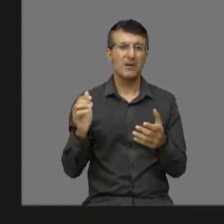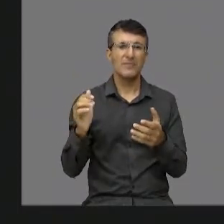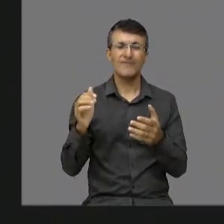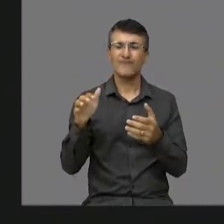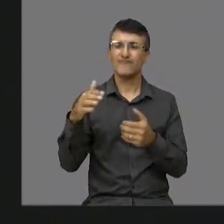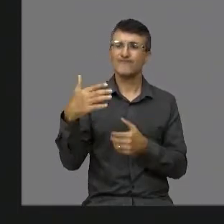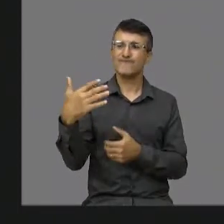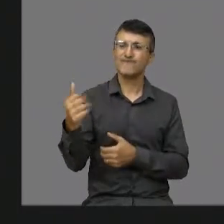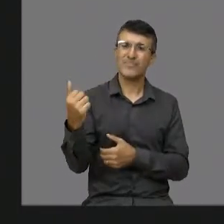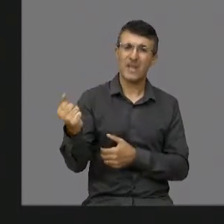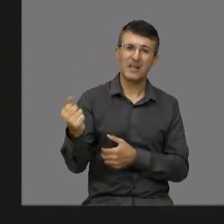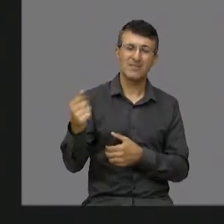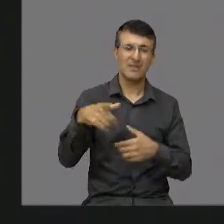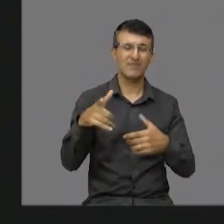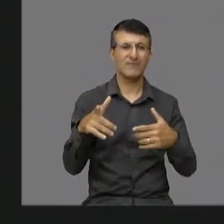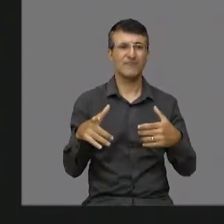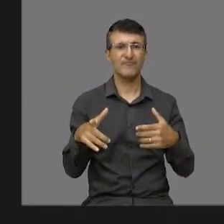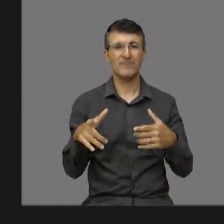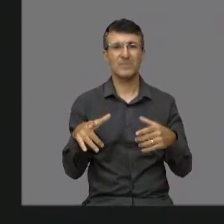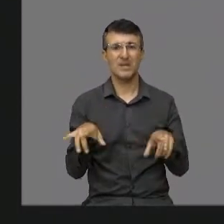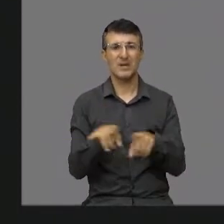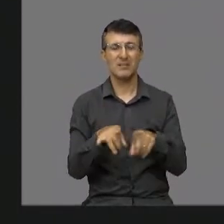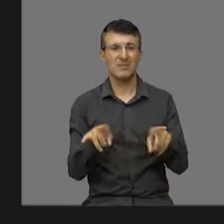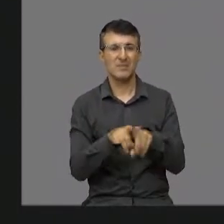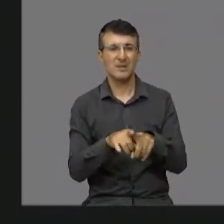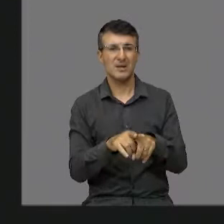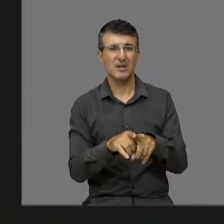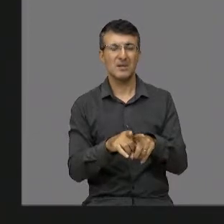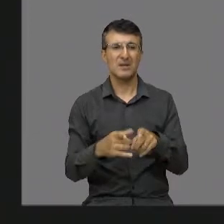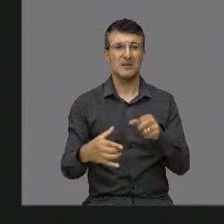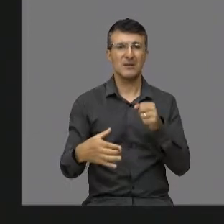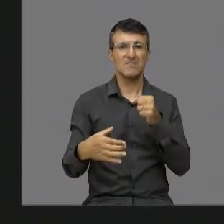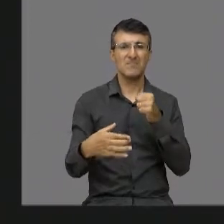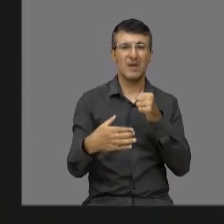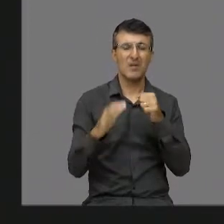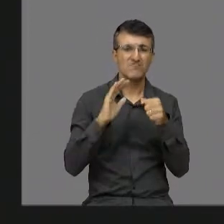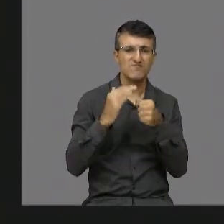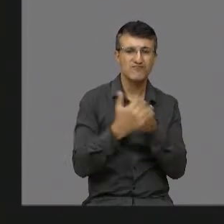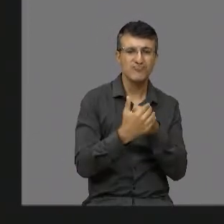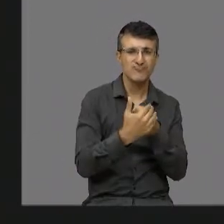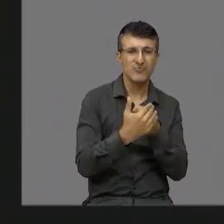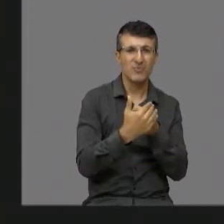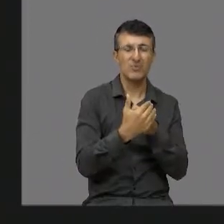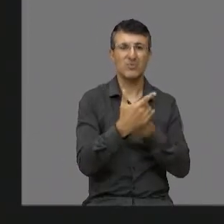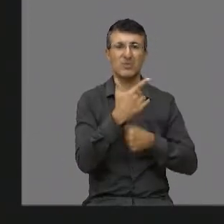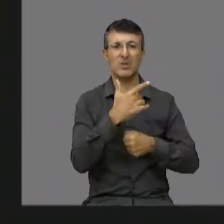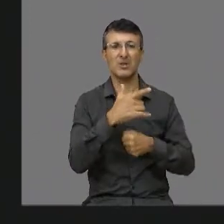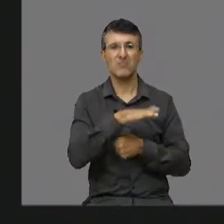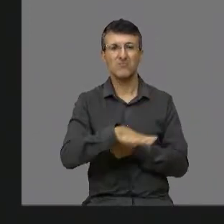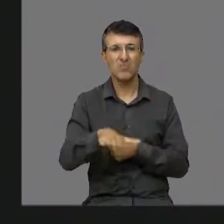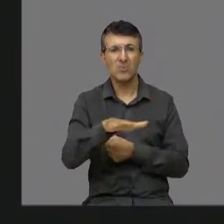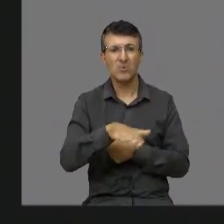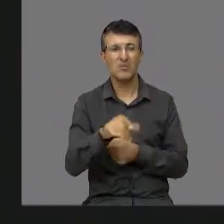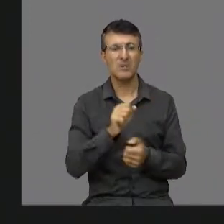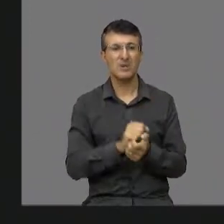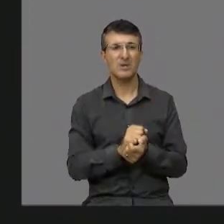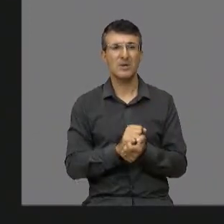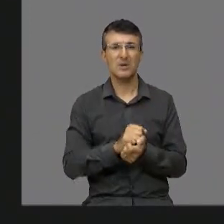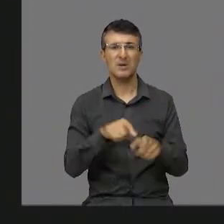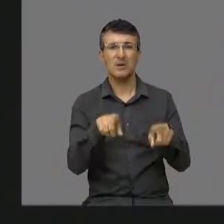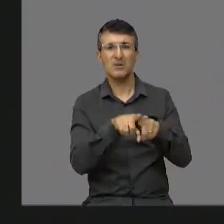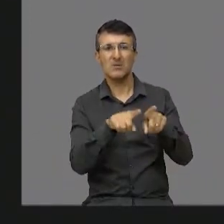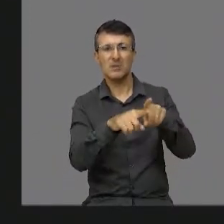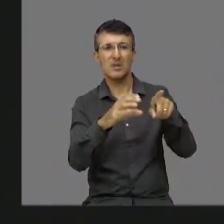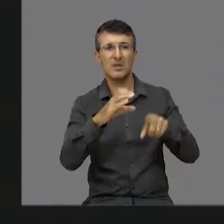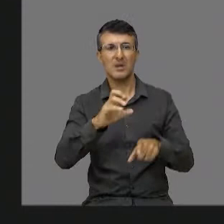têm condições. E a questão aí da Guarda Municipal, através aí da Cris, né, Cris, que faz o trabalho de visita nas